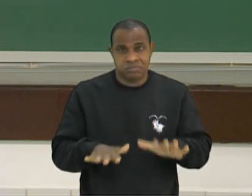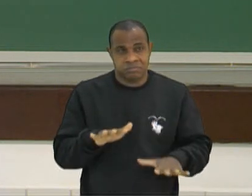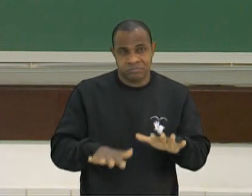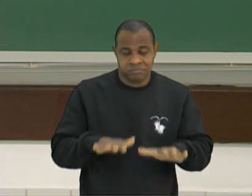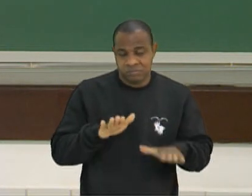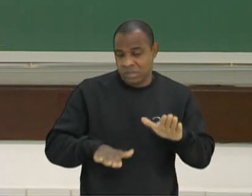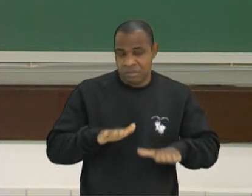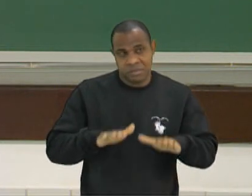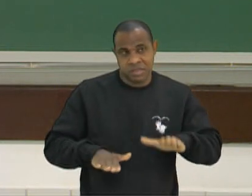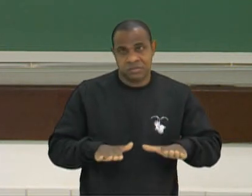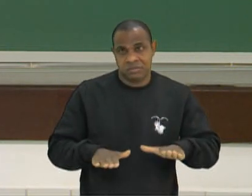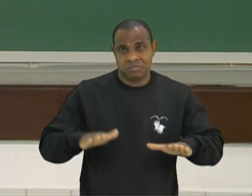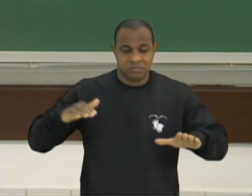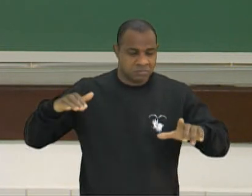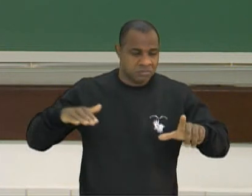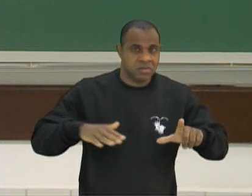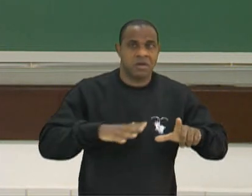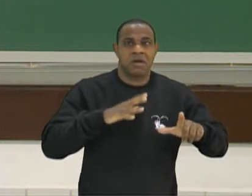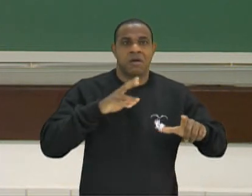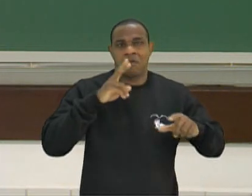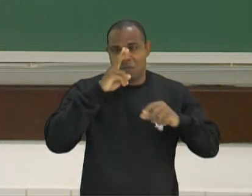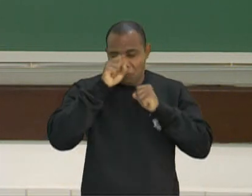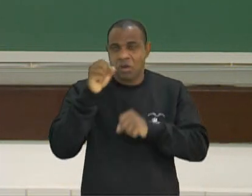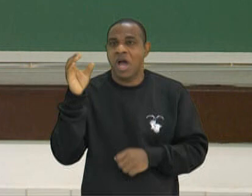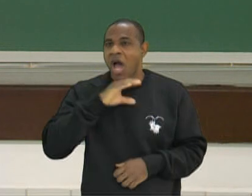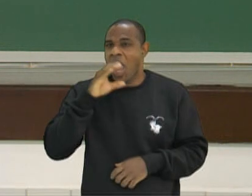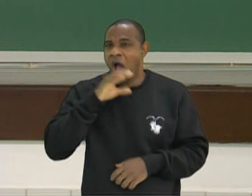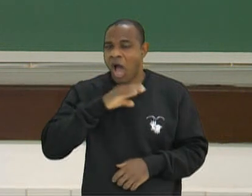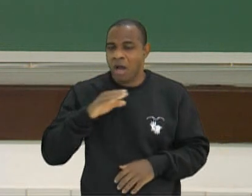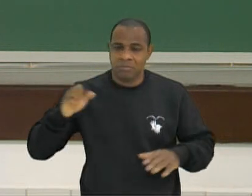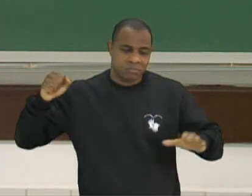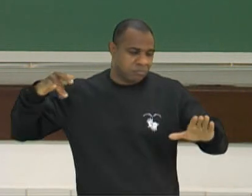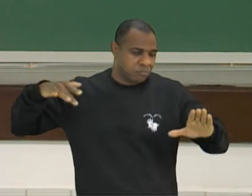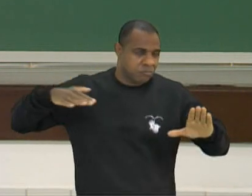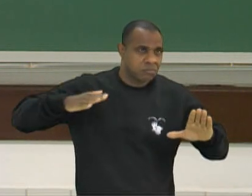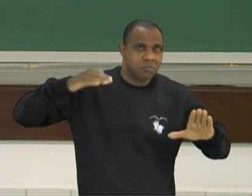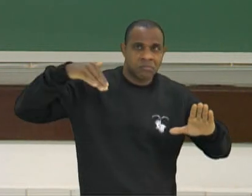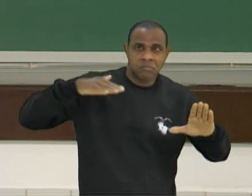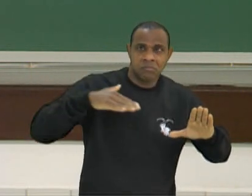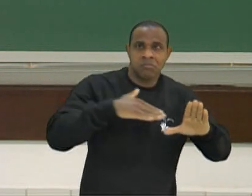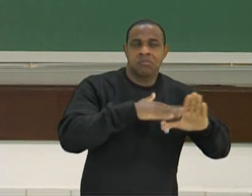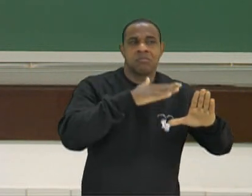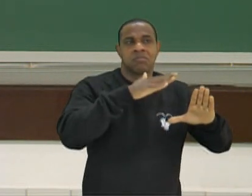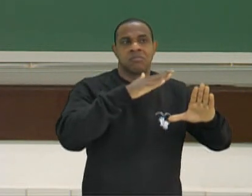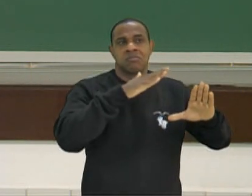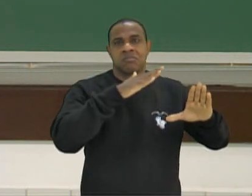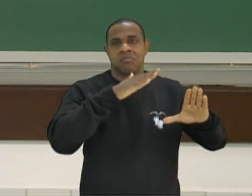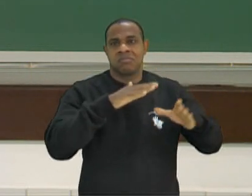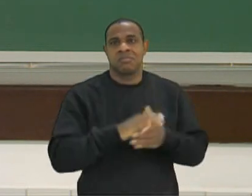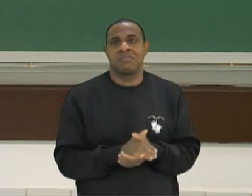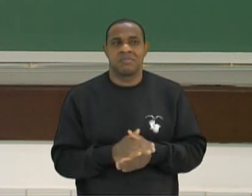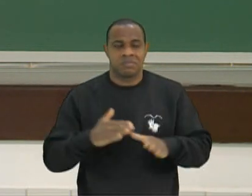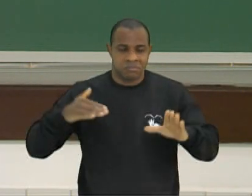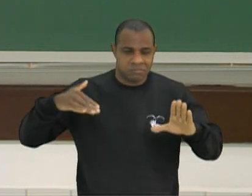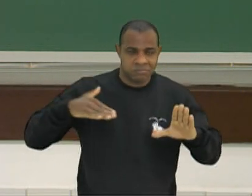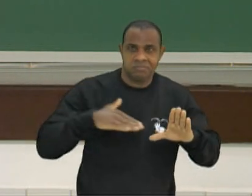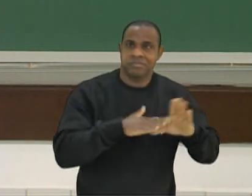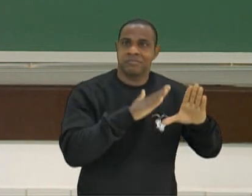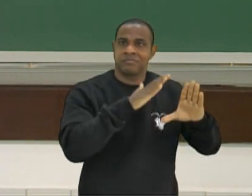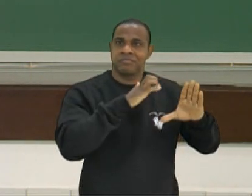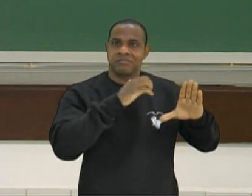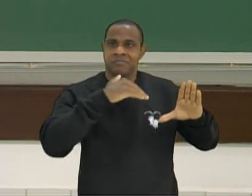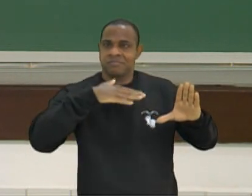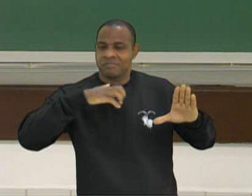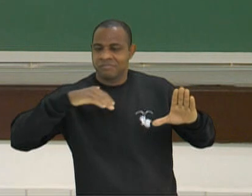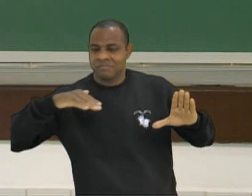determinada velocidade, com um comprimento de onda. Quando chega à costa, então ela vai se quebrar. Percebam que a